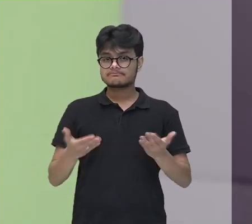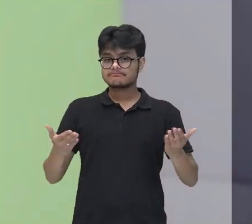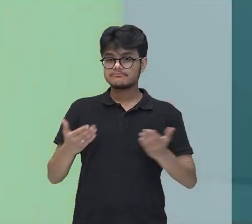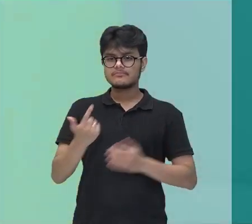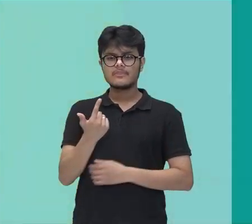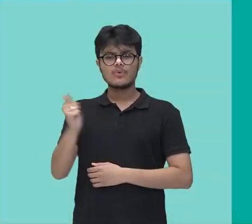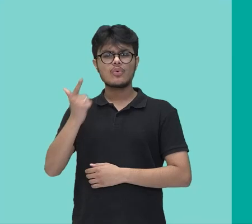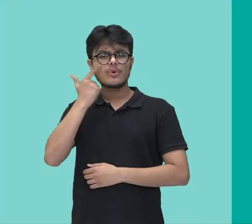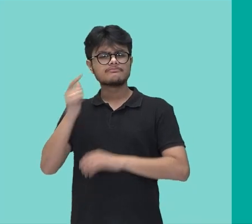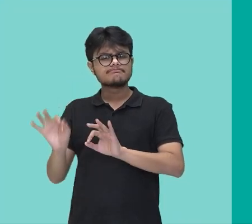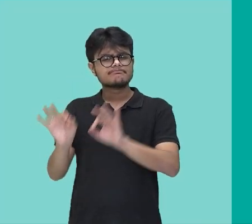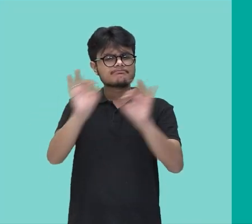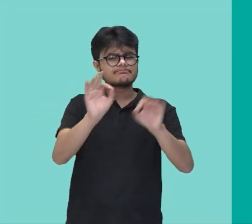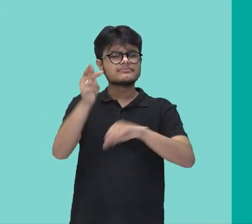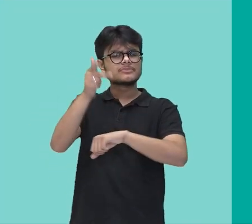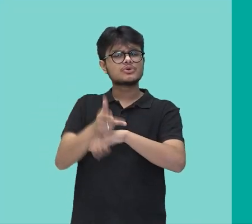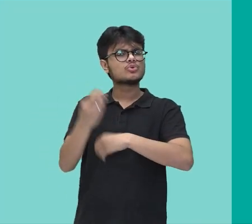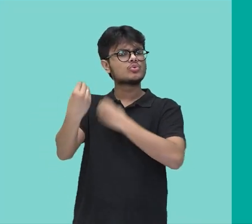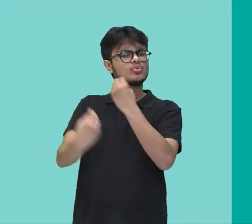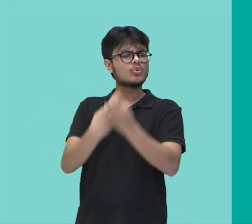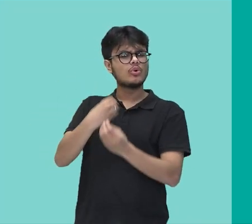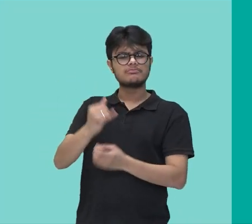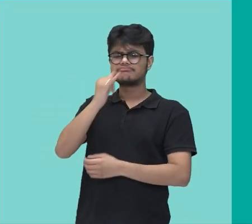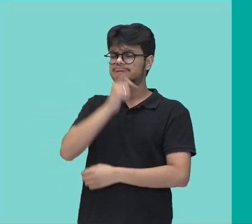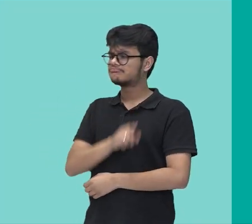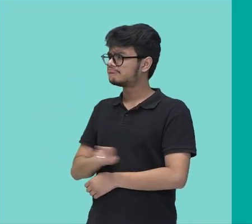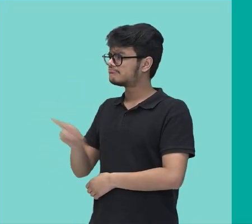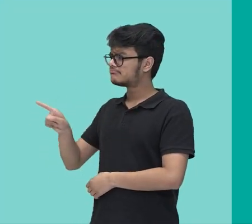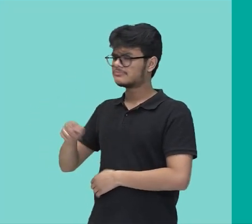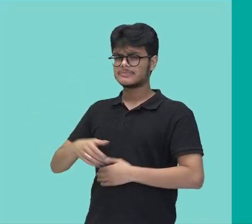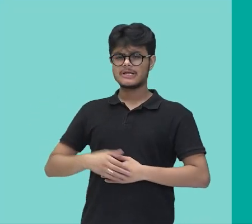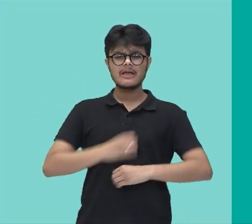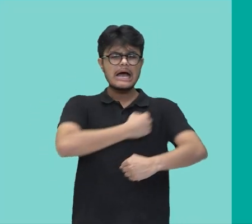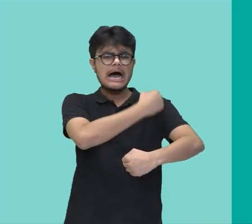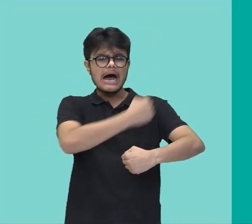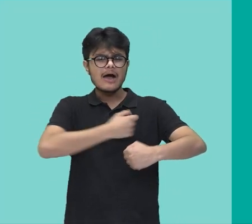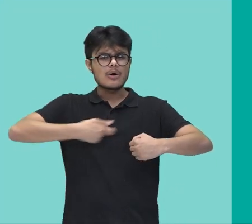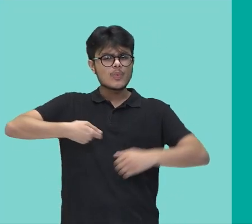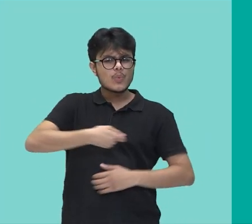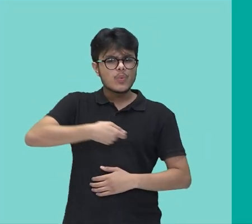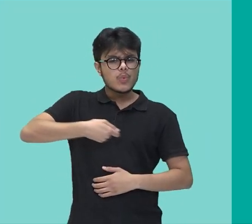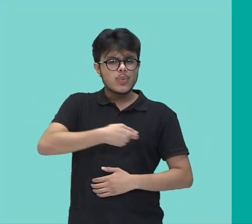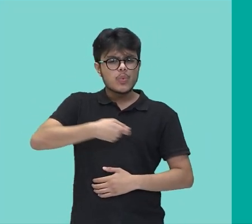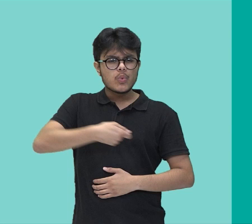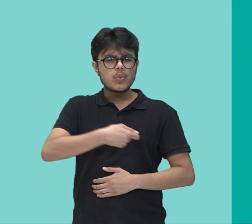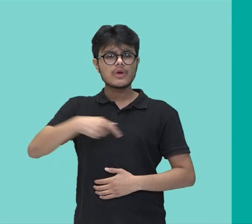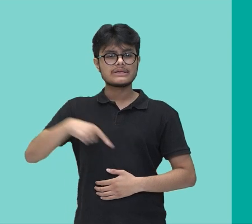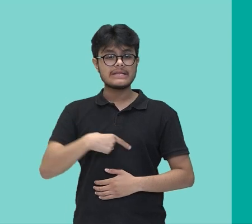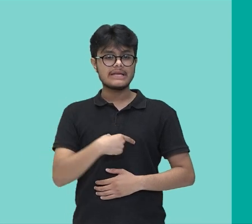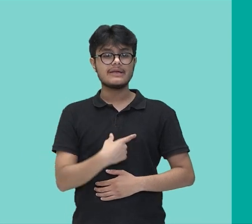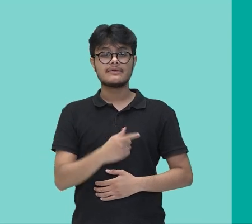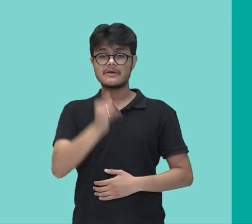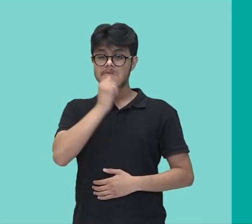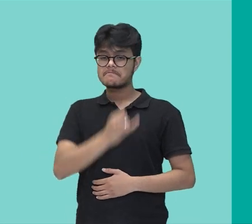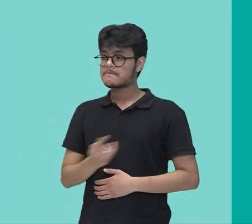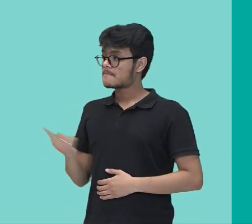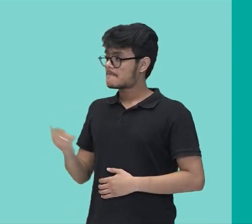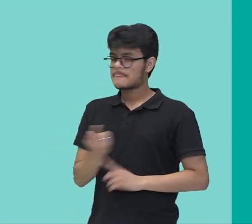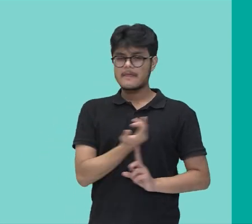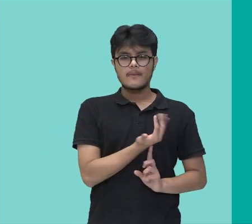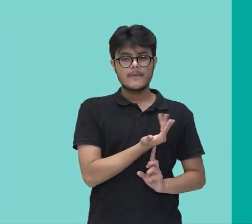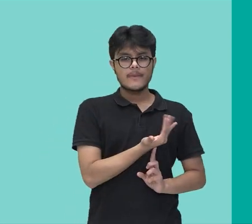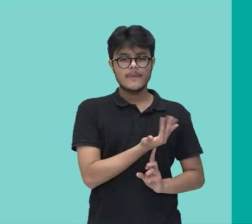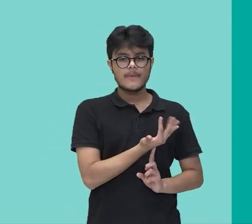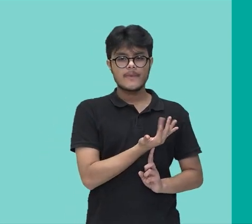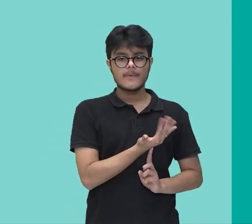outro vídeo como que esses processos ocorrem. Vejam. Nós temos aí uma panela que está